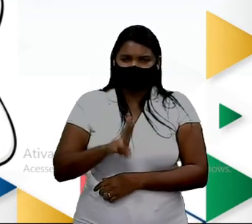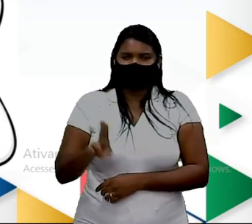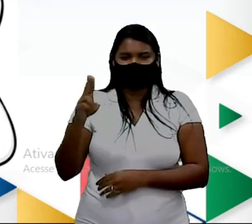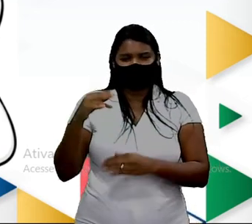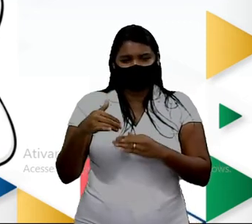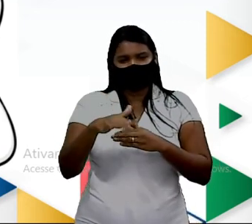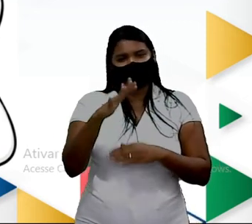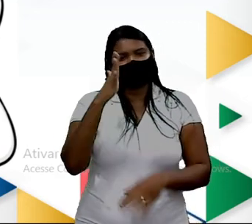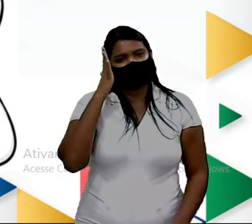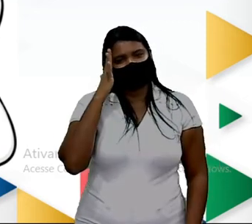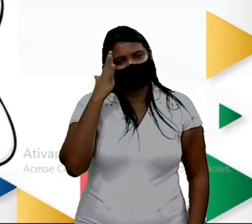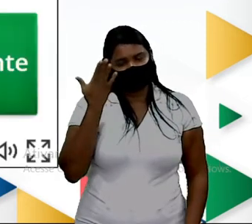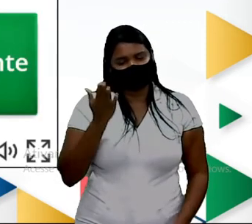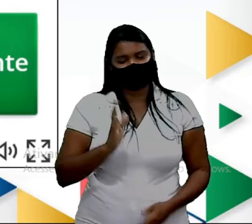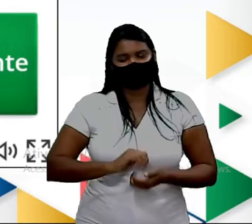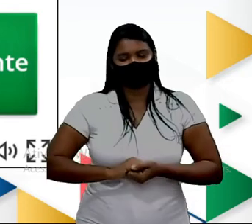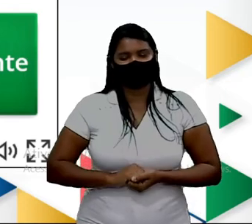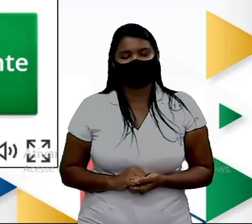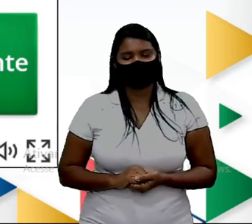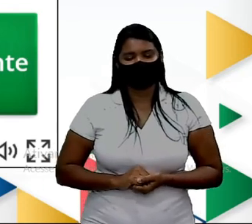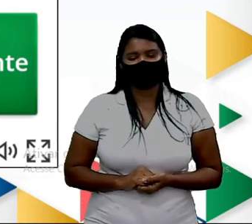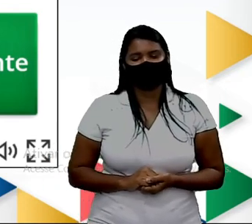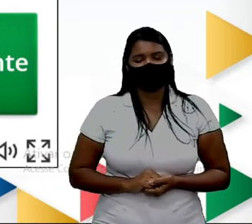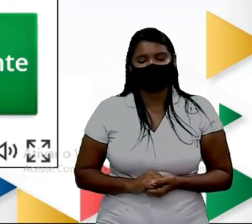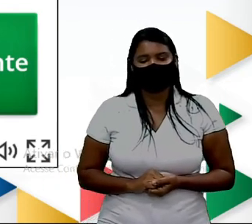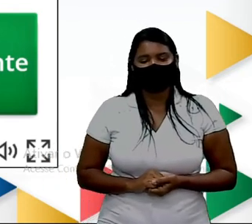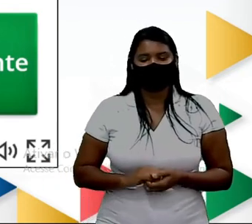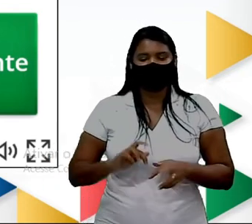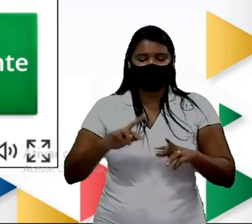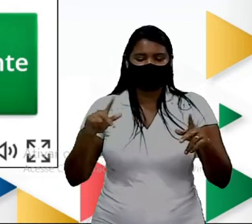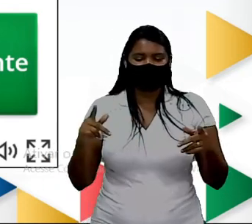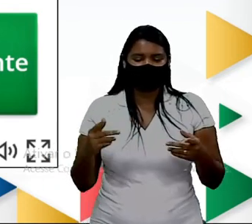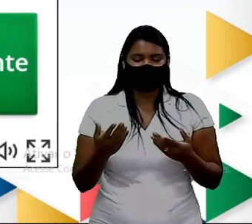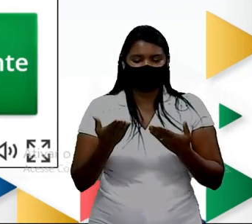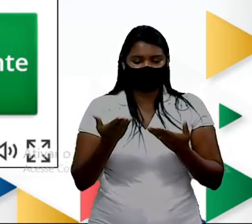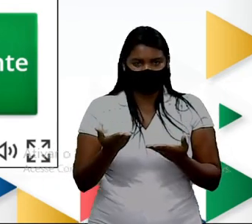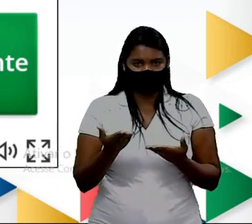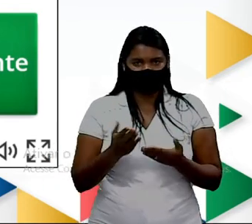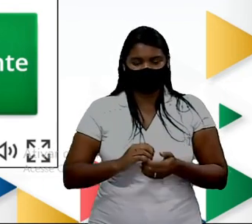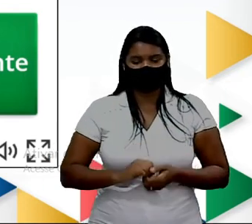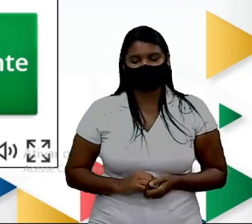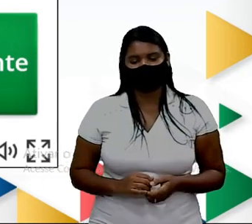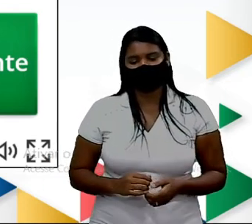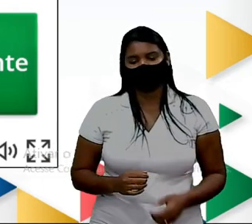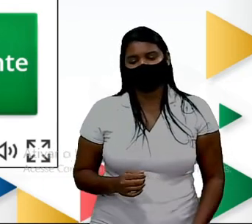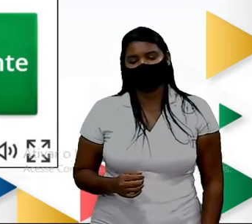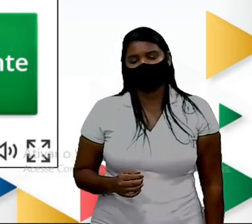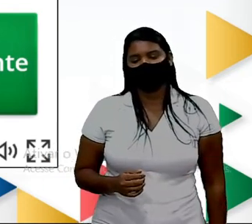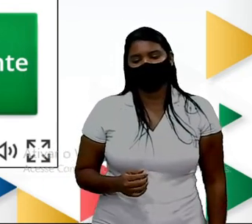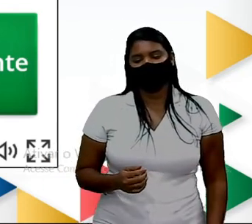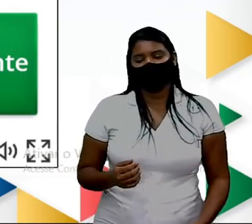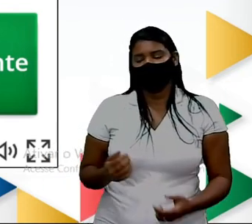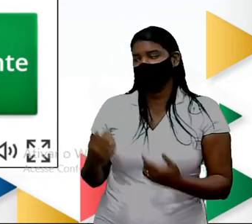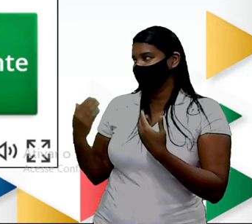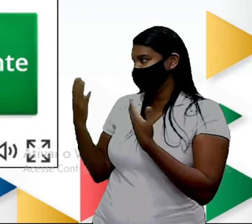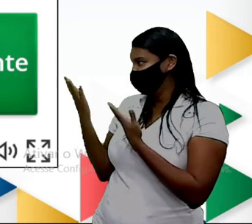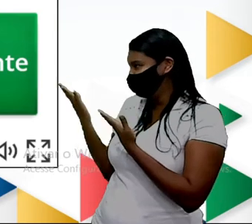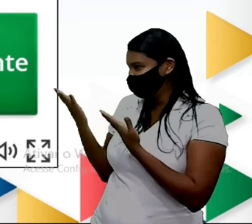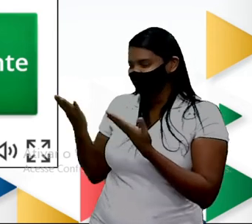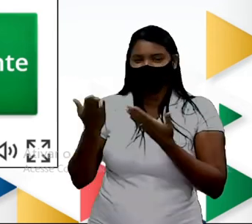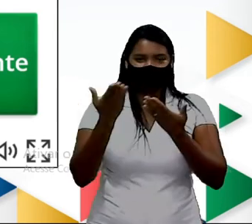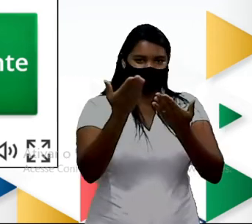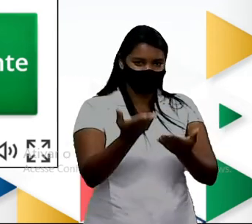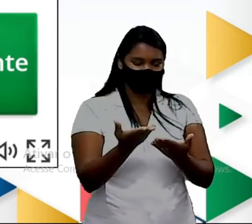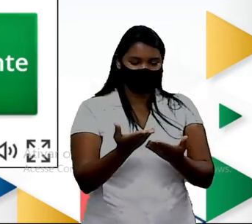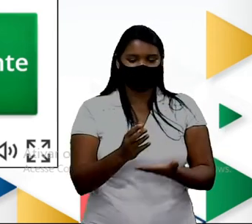Se liga, tá? Tem que ter uma folga aí, que seja uma folga variável, tá? Vamos lá? Agora, eu e a mãe de Mia vai apresentar para vocês